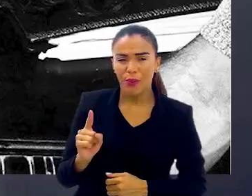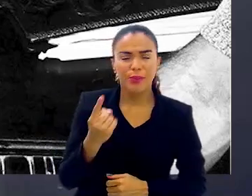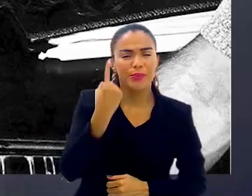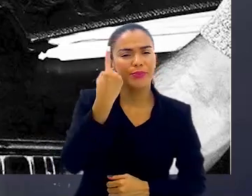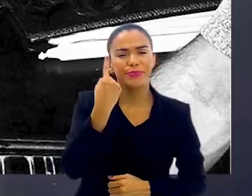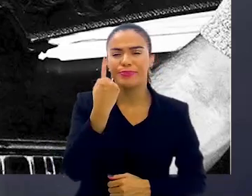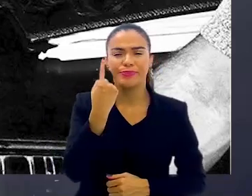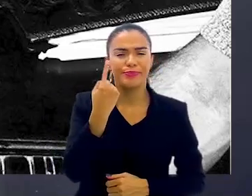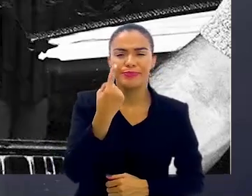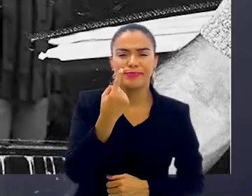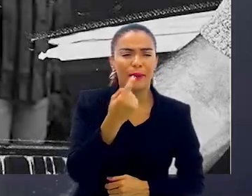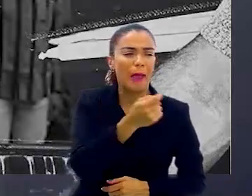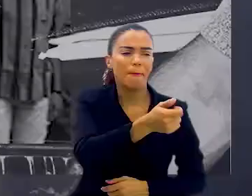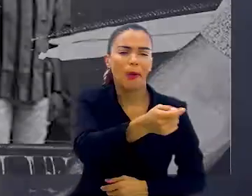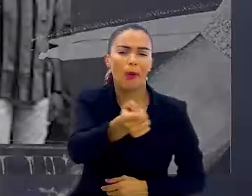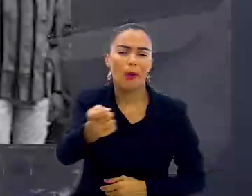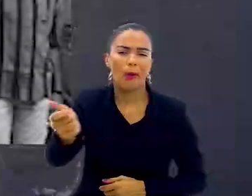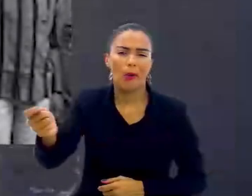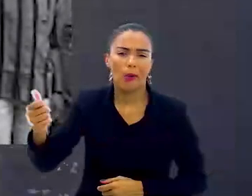dos pouquíssimos deputados